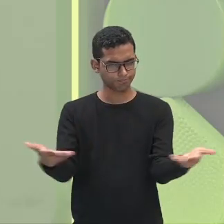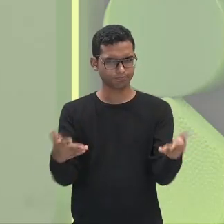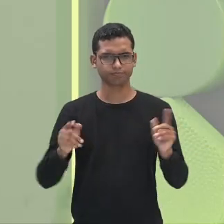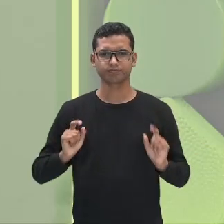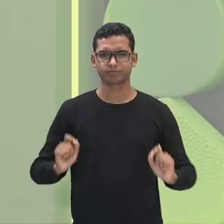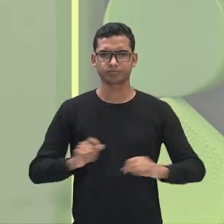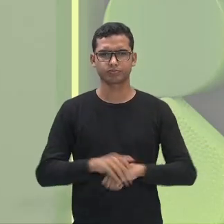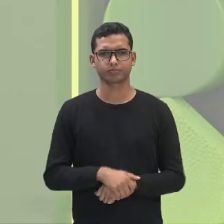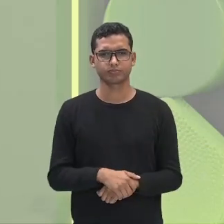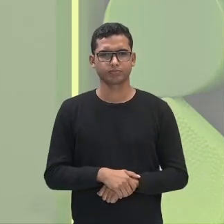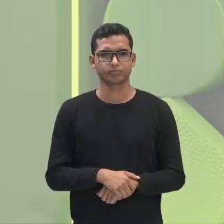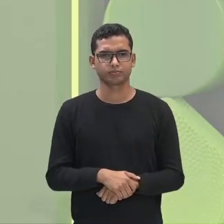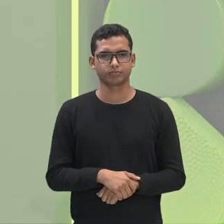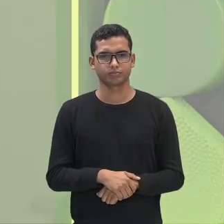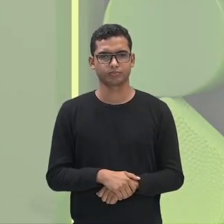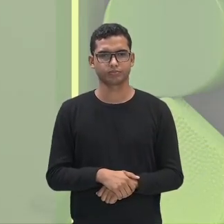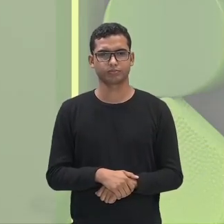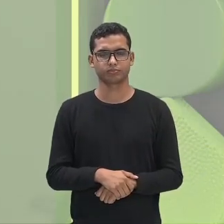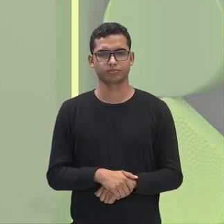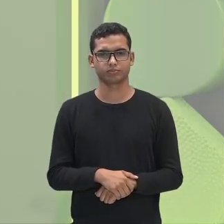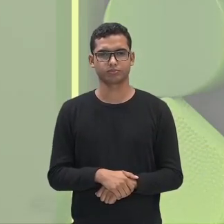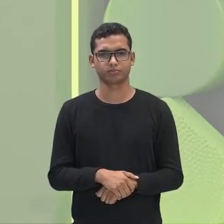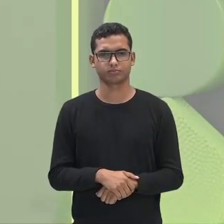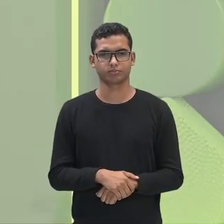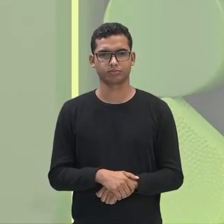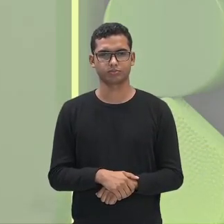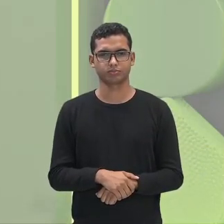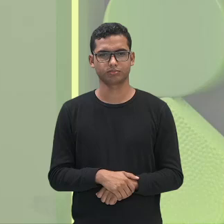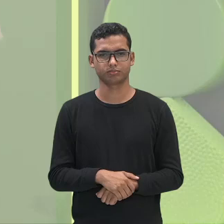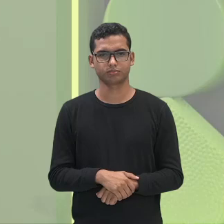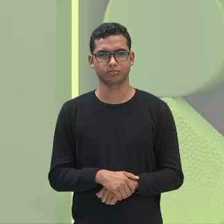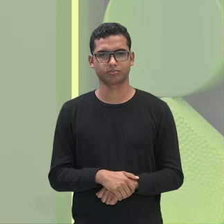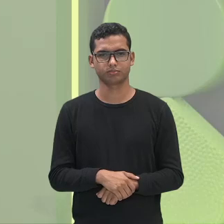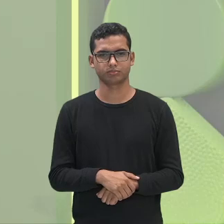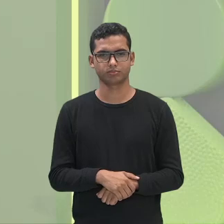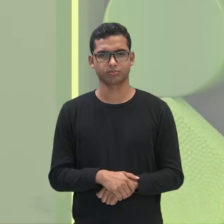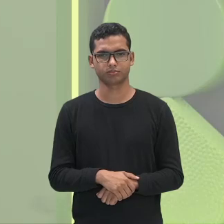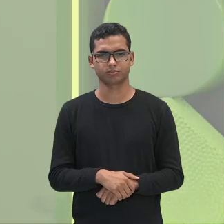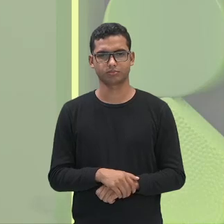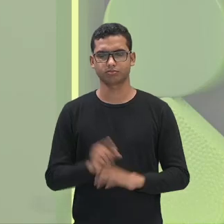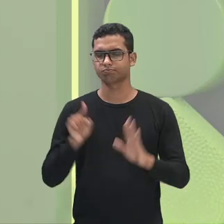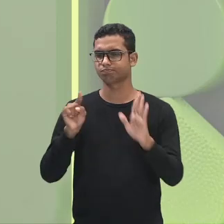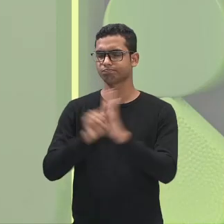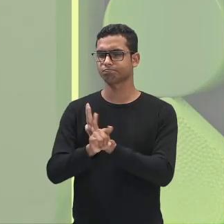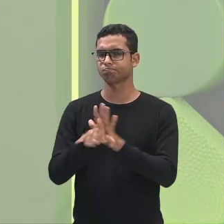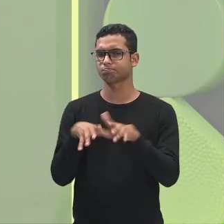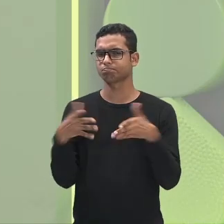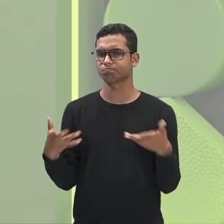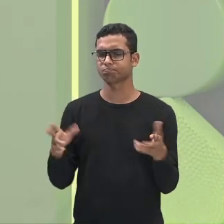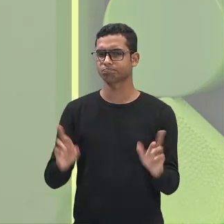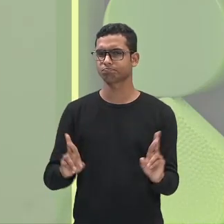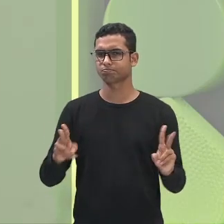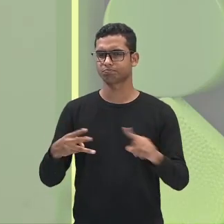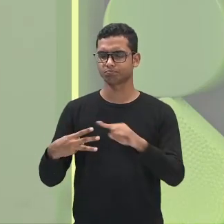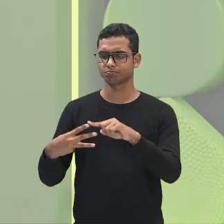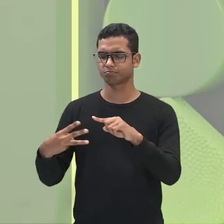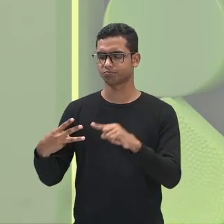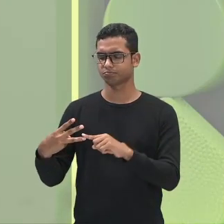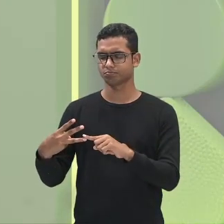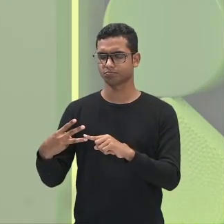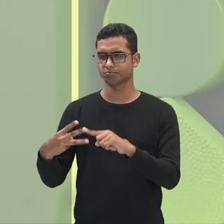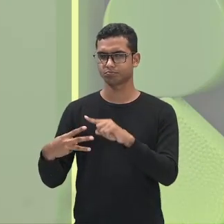seguinte: qual é a diferença? Eu te pergunto, qual é a diferença dos condutores para